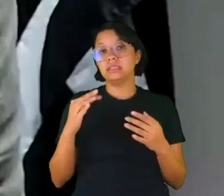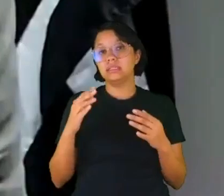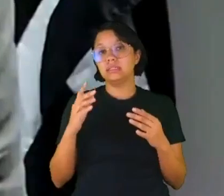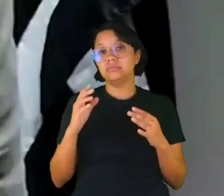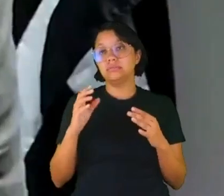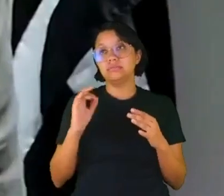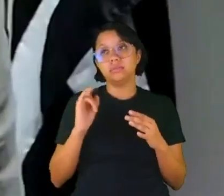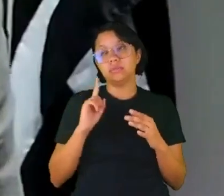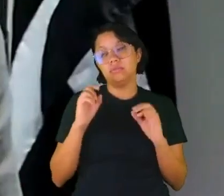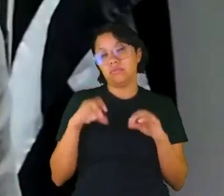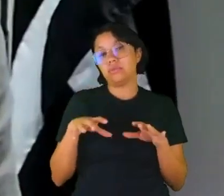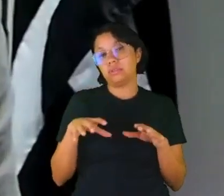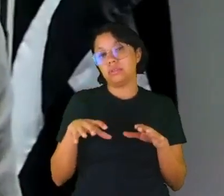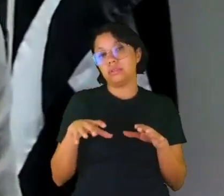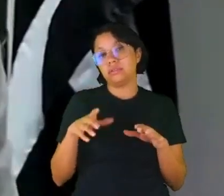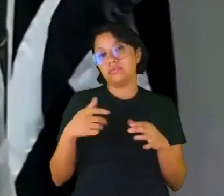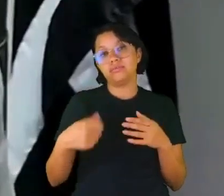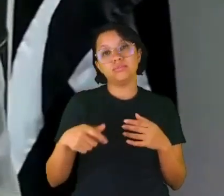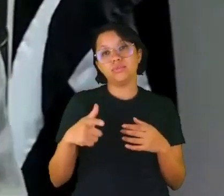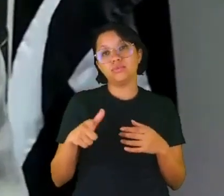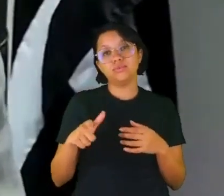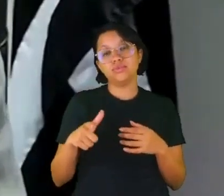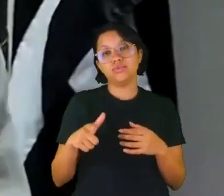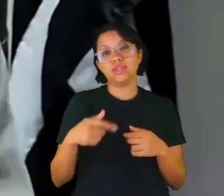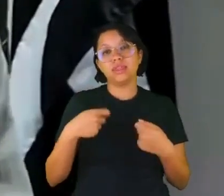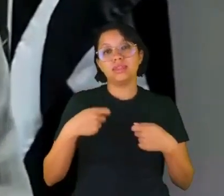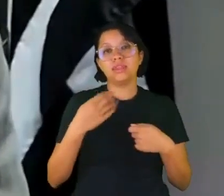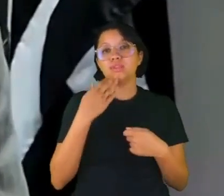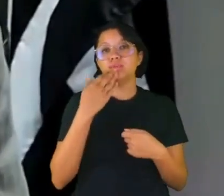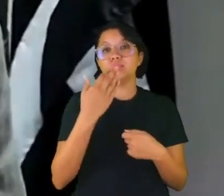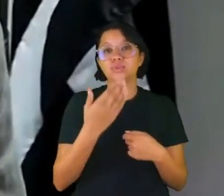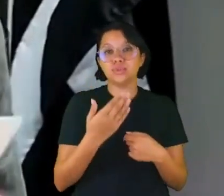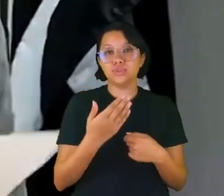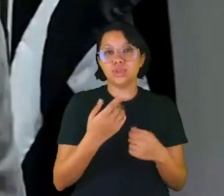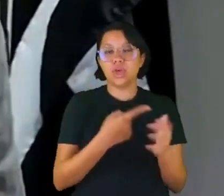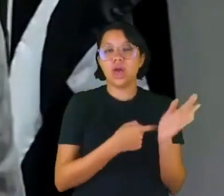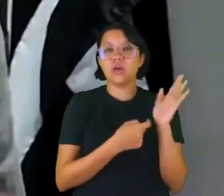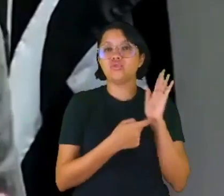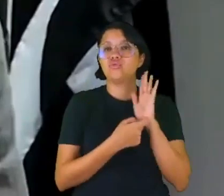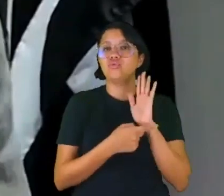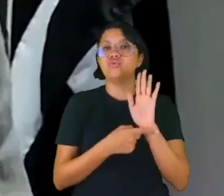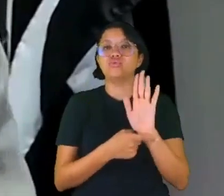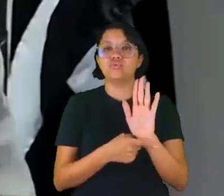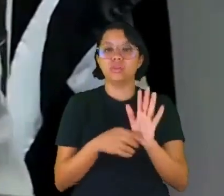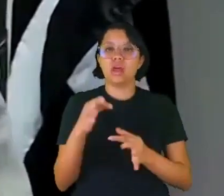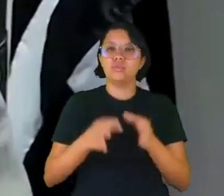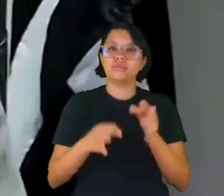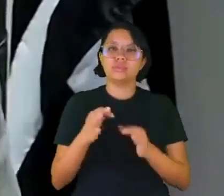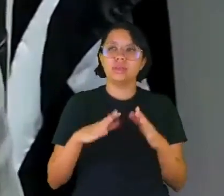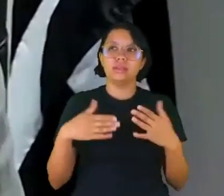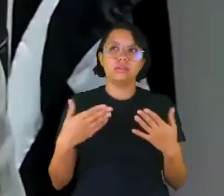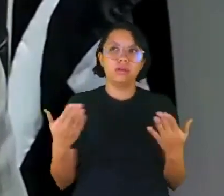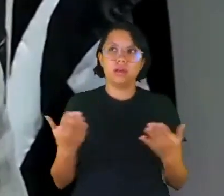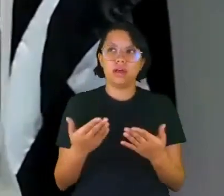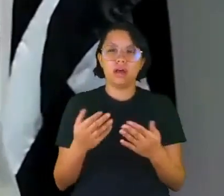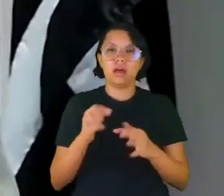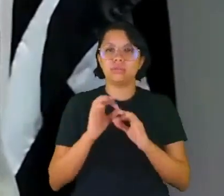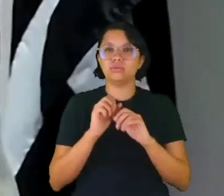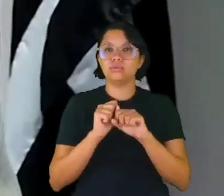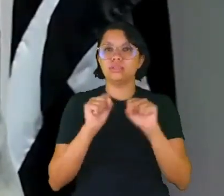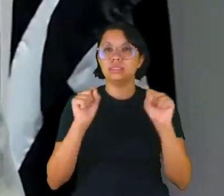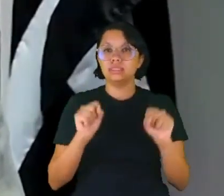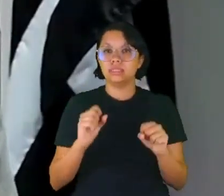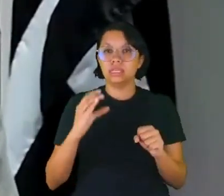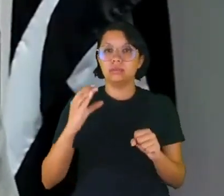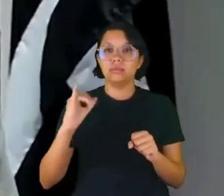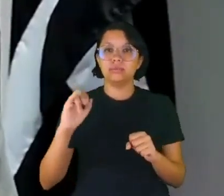não fosse, não haveria necessidade de se pedir auxílio ao judiciário. E agora, no sistema da Civil